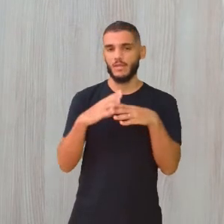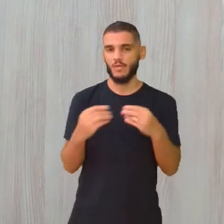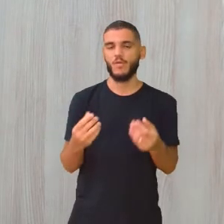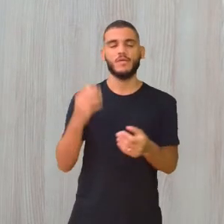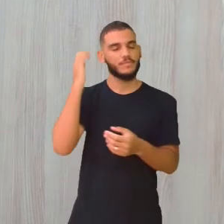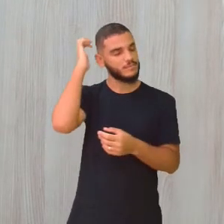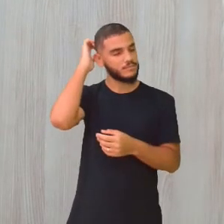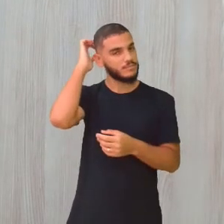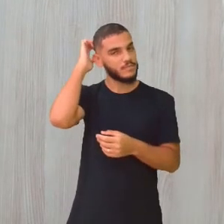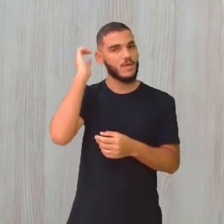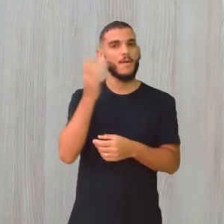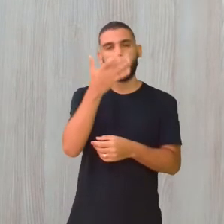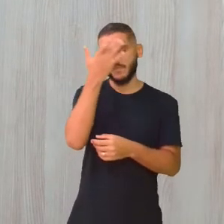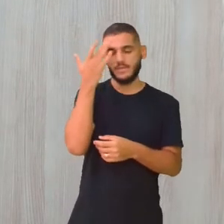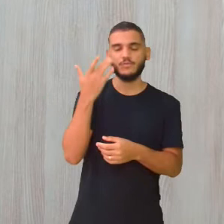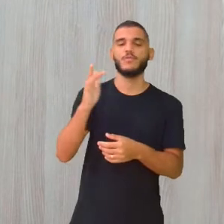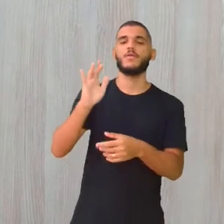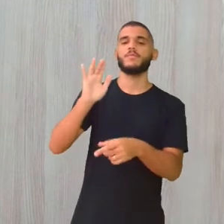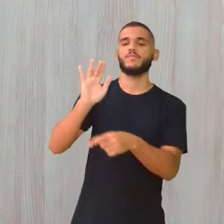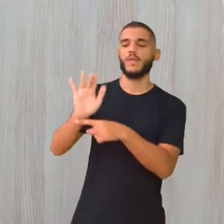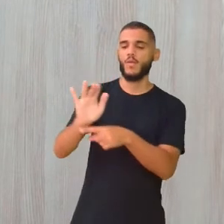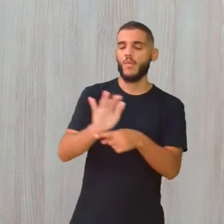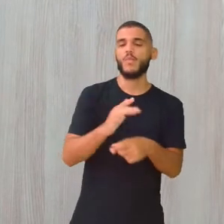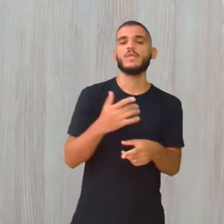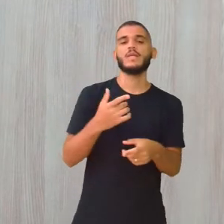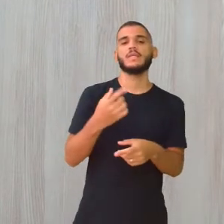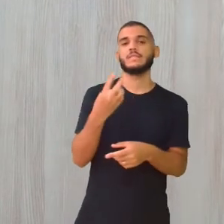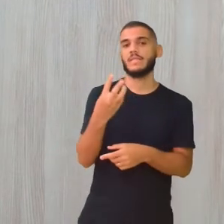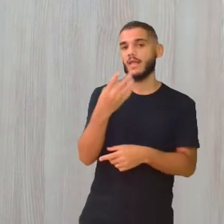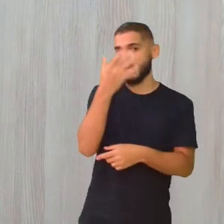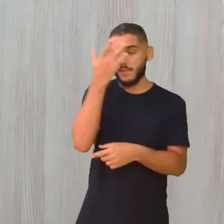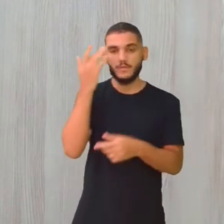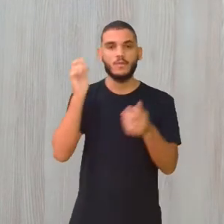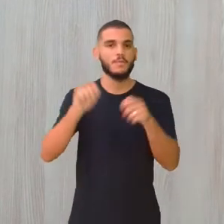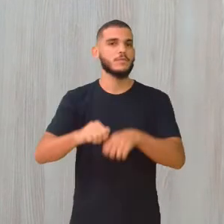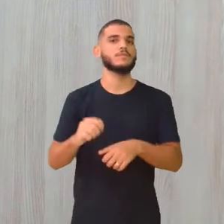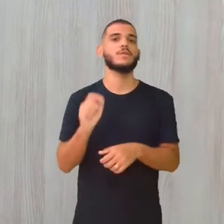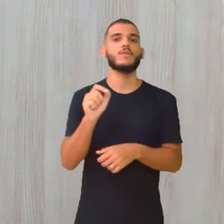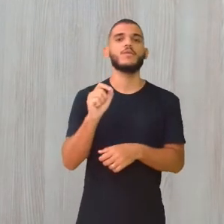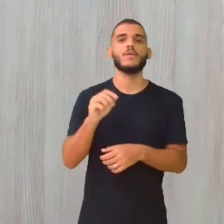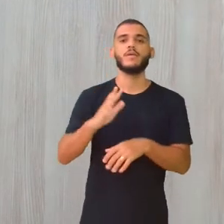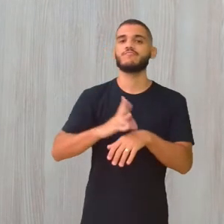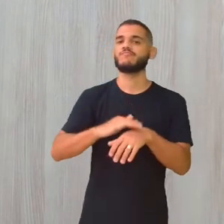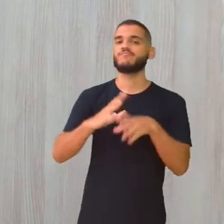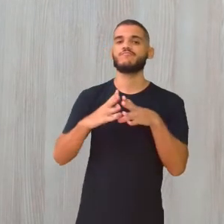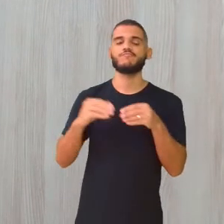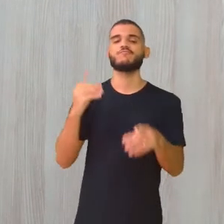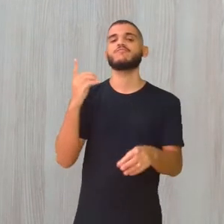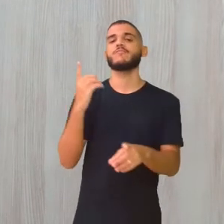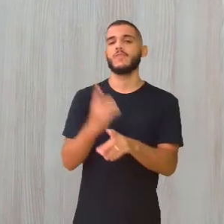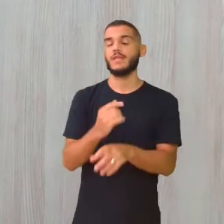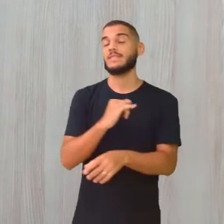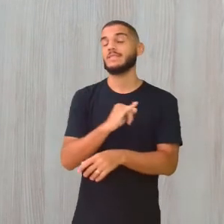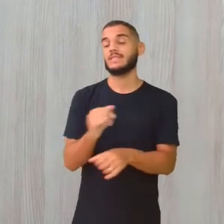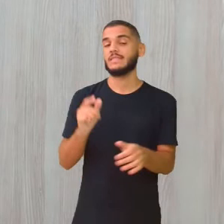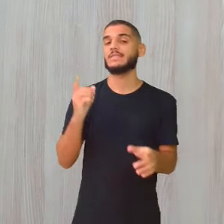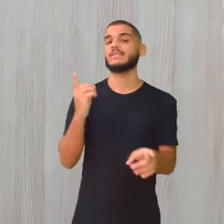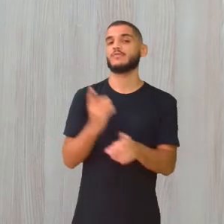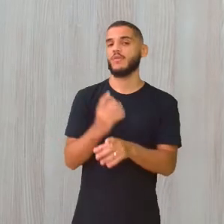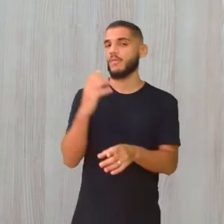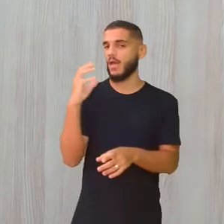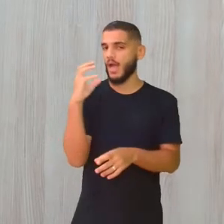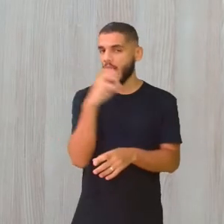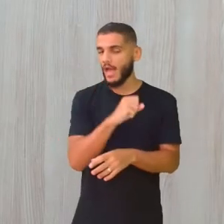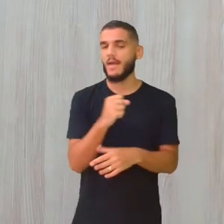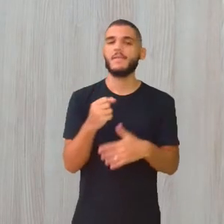3 pessoas que se cuidam, que se tocam, uma pode ser curada, pessoal. Então, se descobrir em tempo hábil,